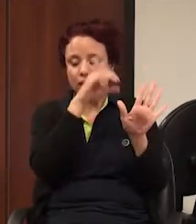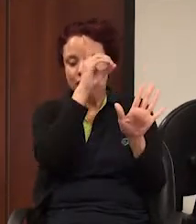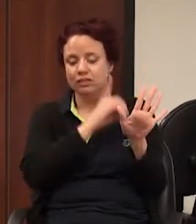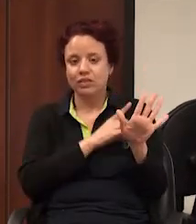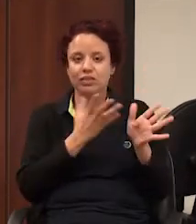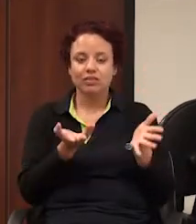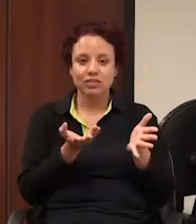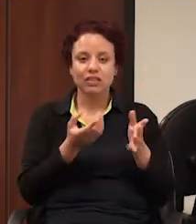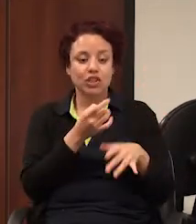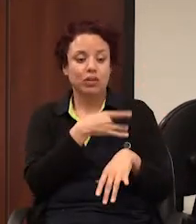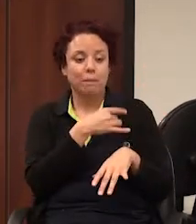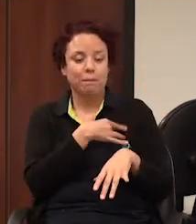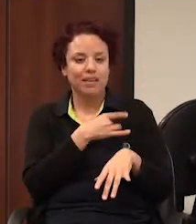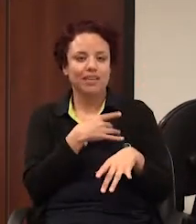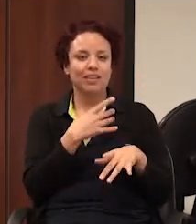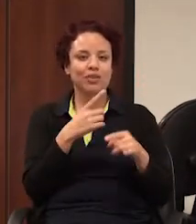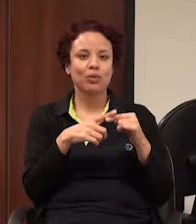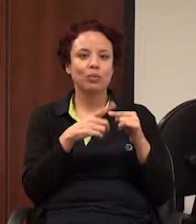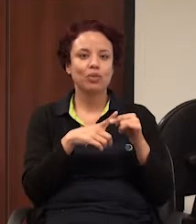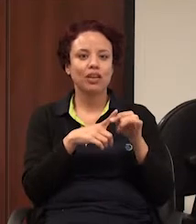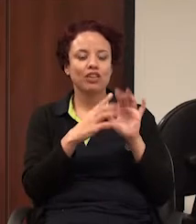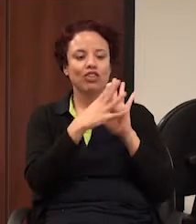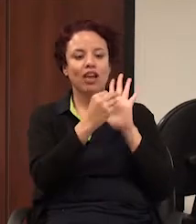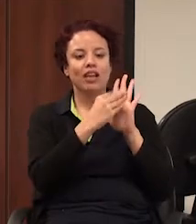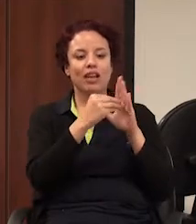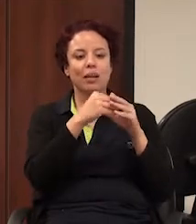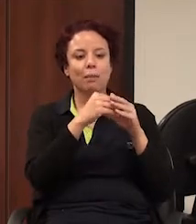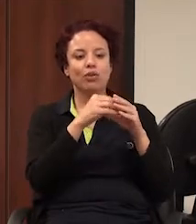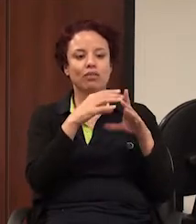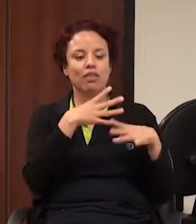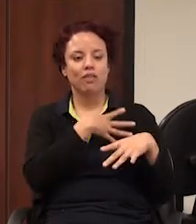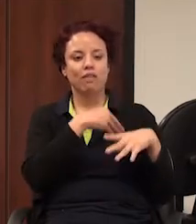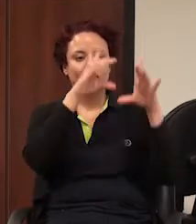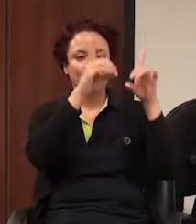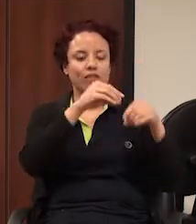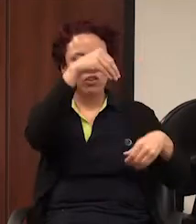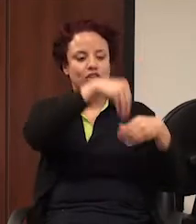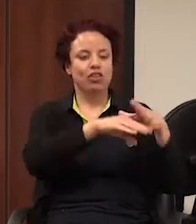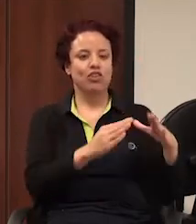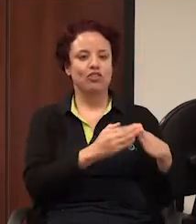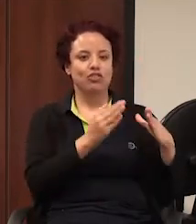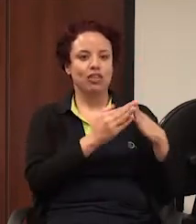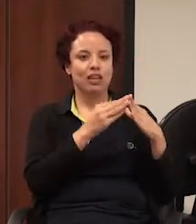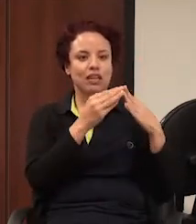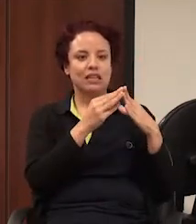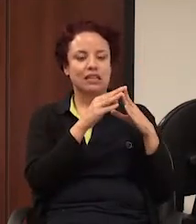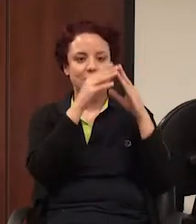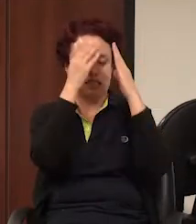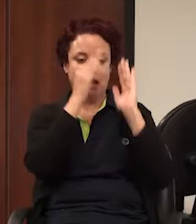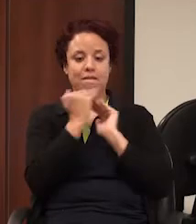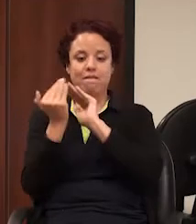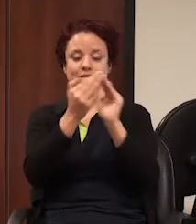medos, aquele tradicional modelo de criar dentro de casa, até para os vizinhos não saberem que eu, pessoa